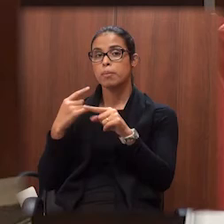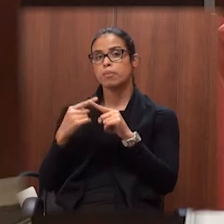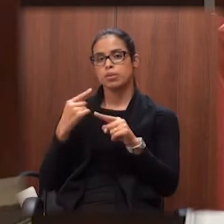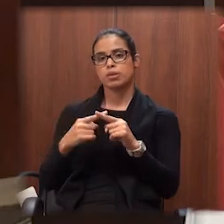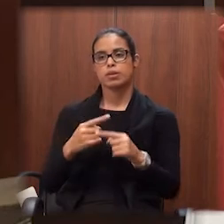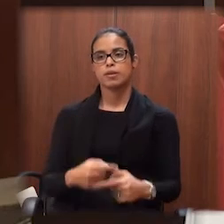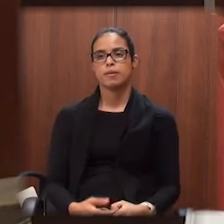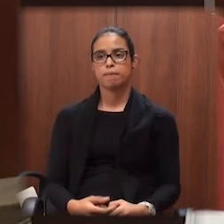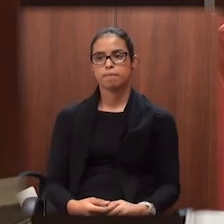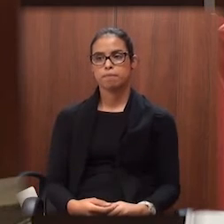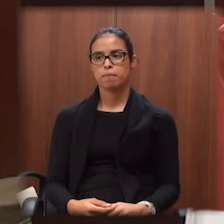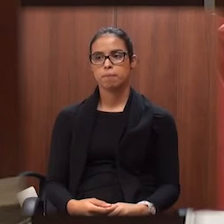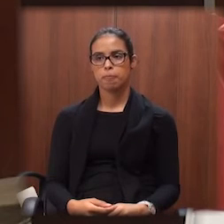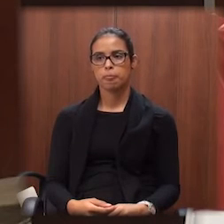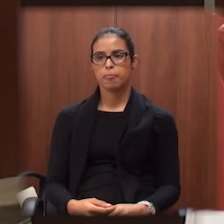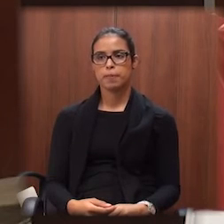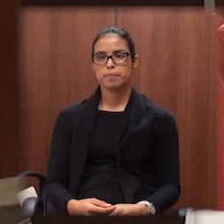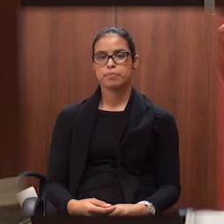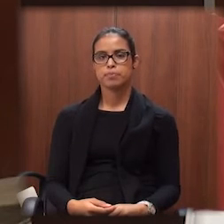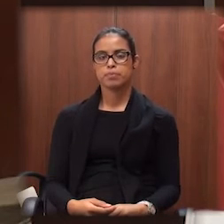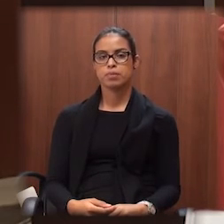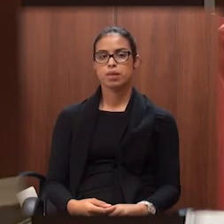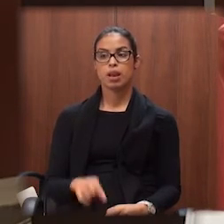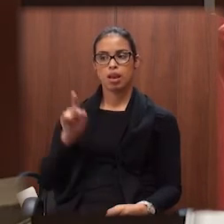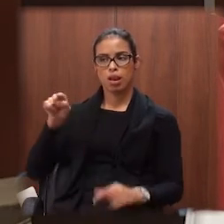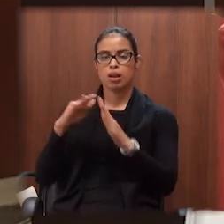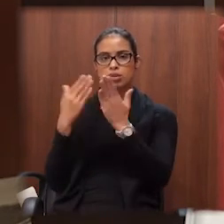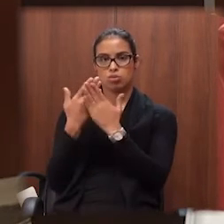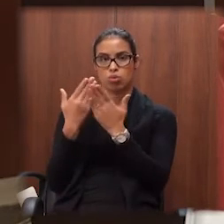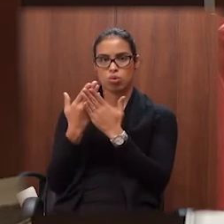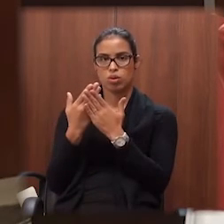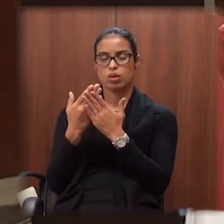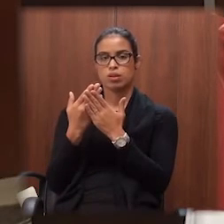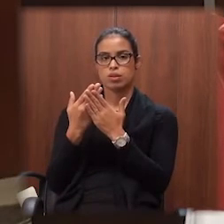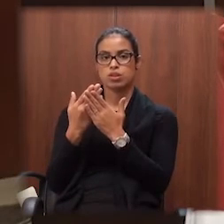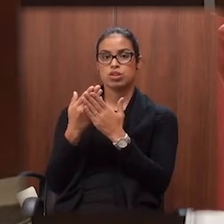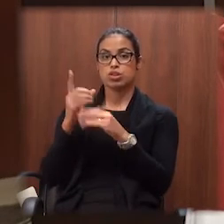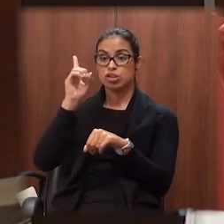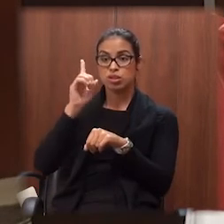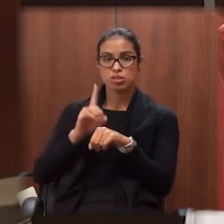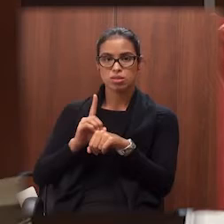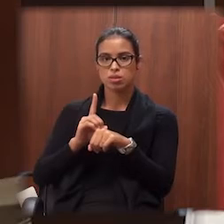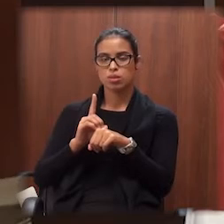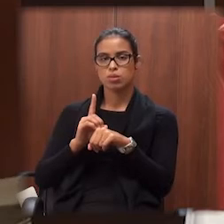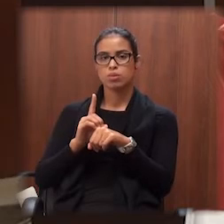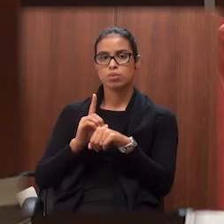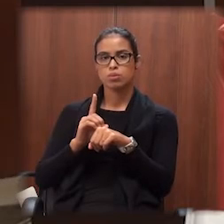porque se a direção da escola não